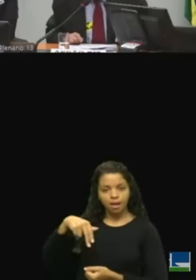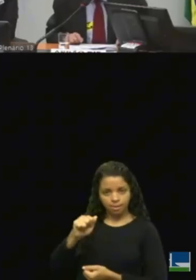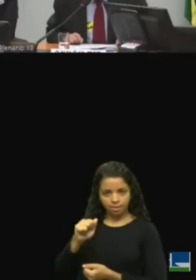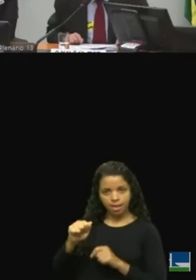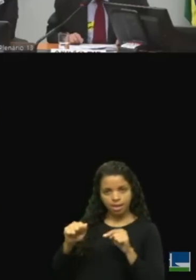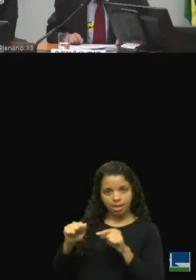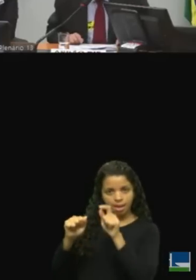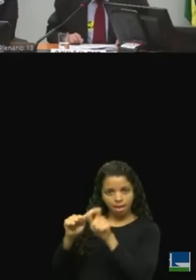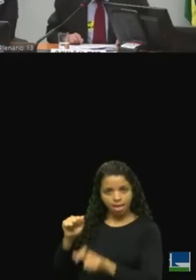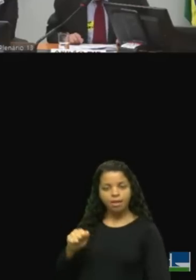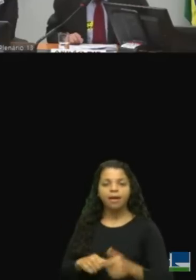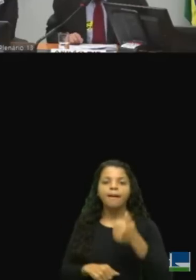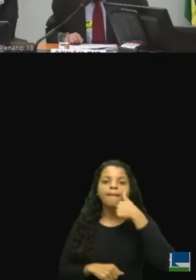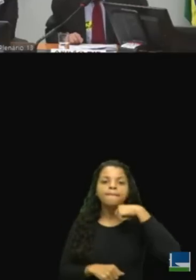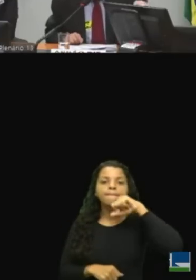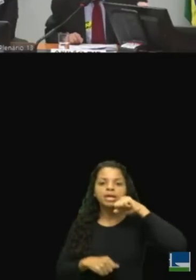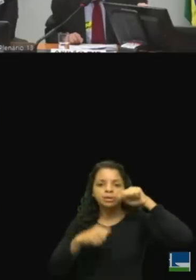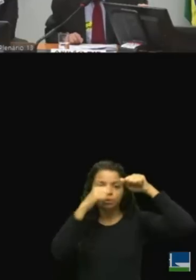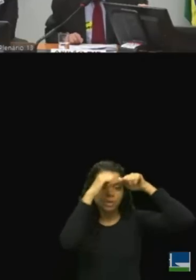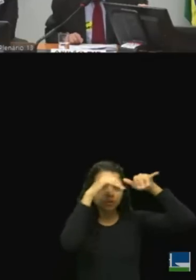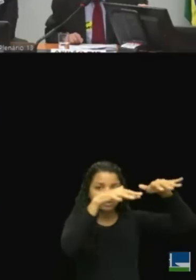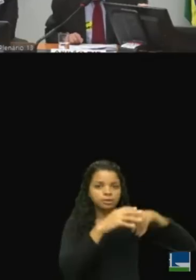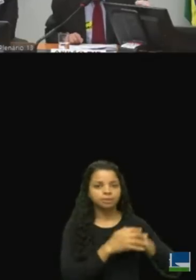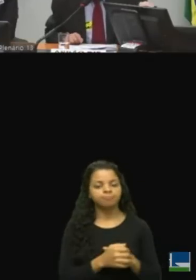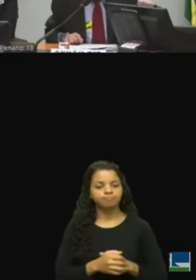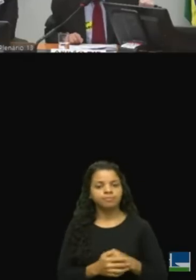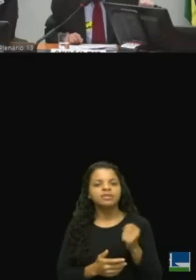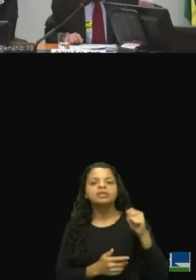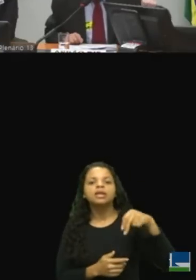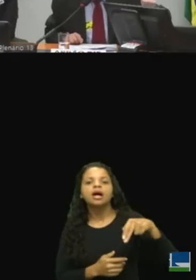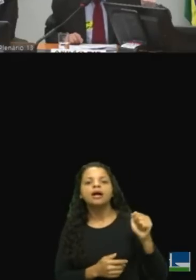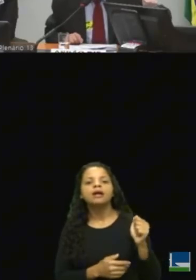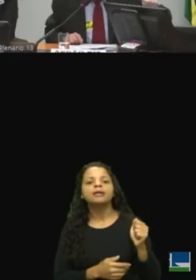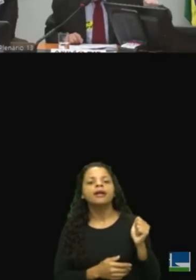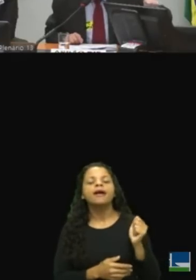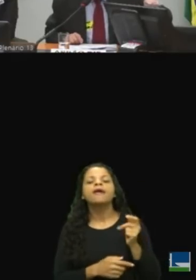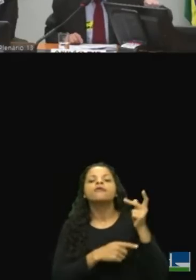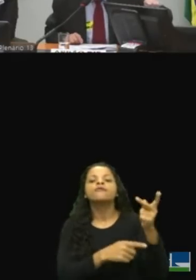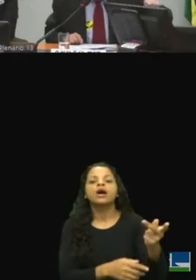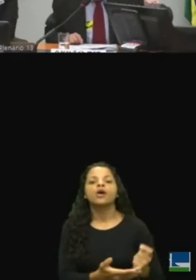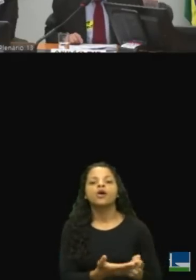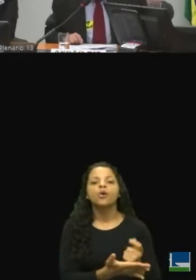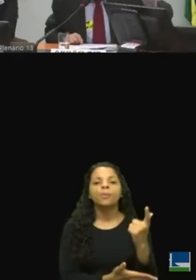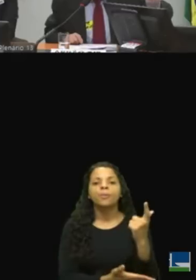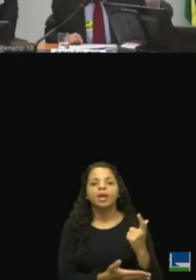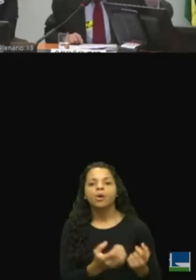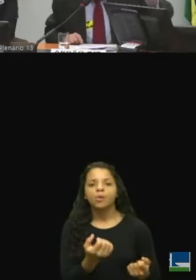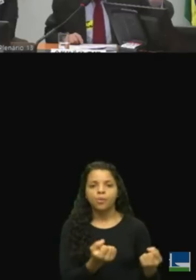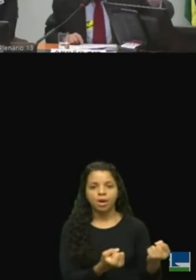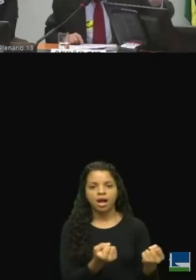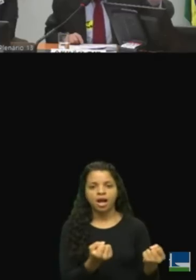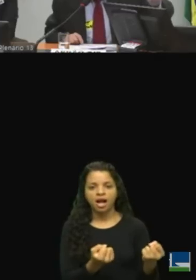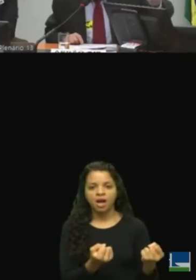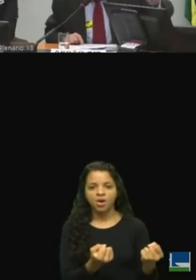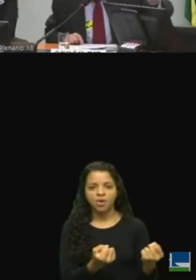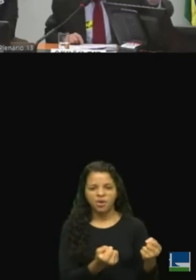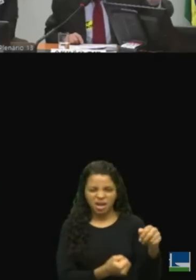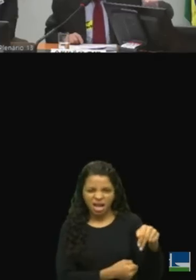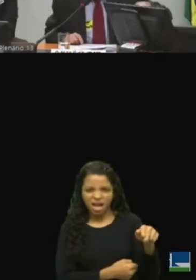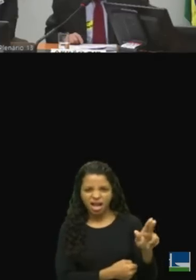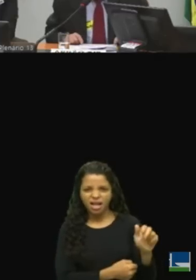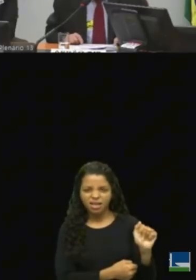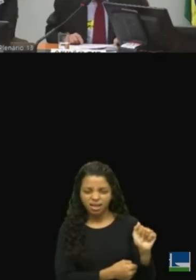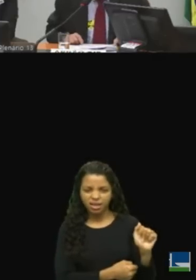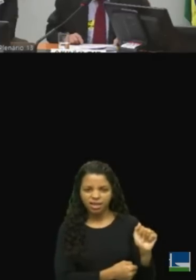autista. Se ela for comprar o carro e ela for a motorista do carro, ela não precisa de adaptação externa para o